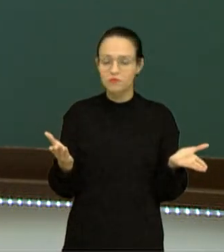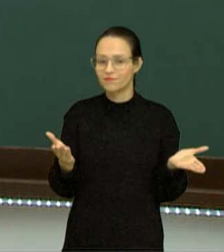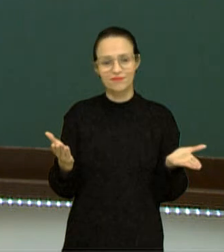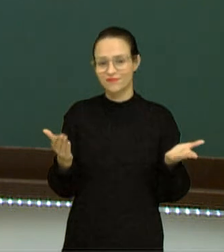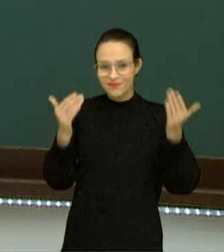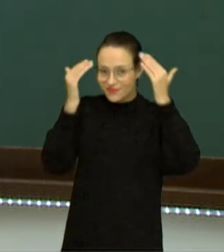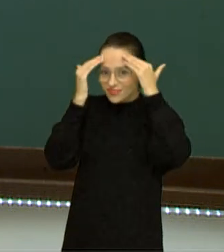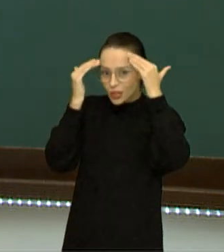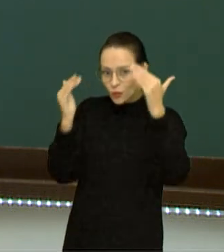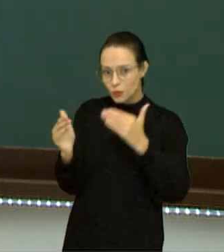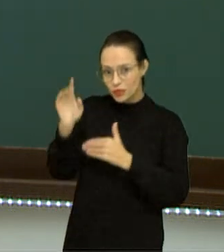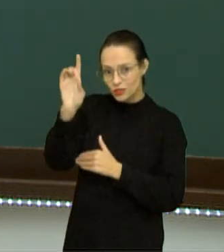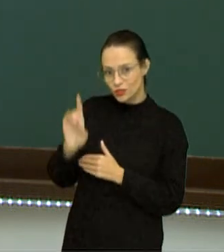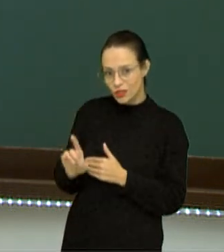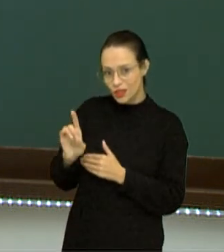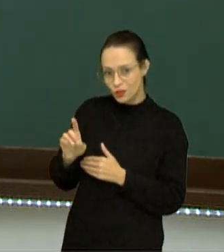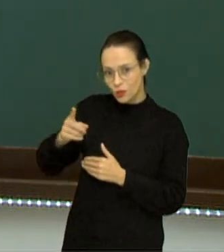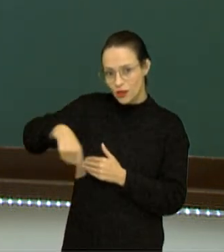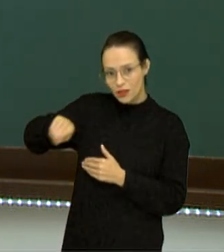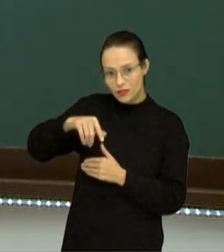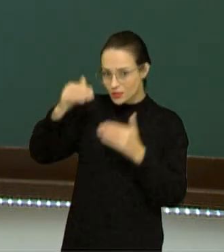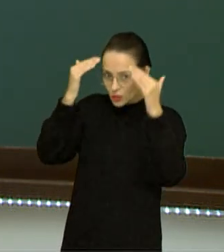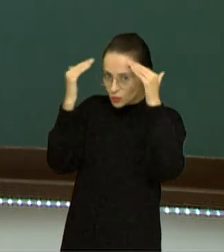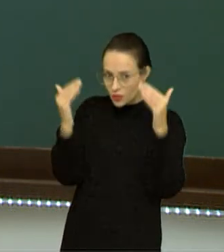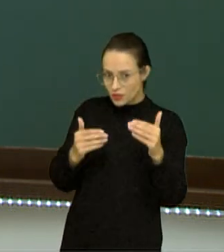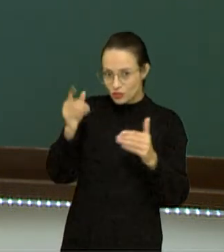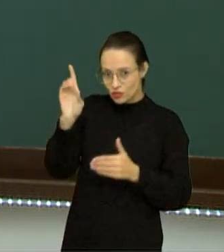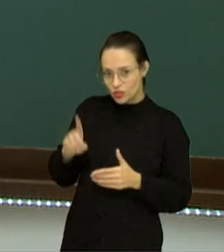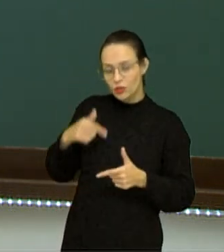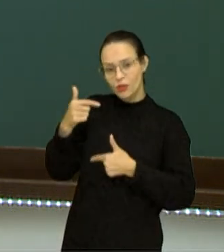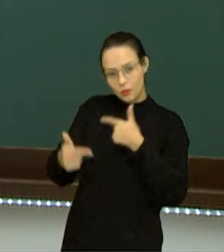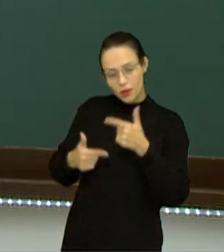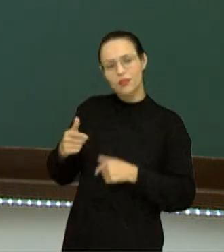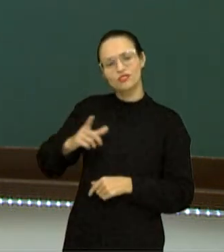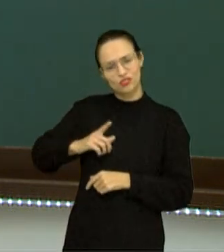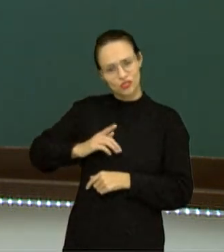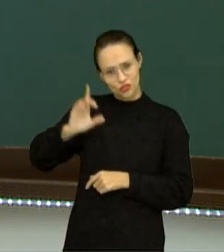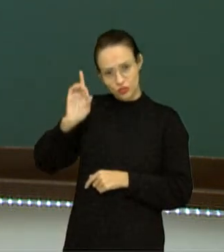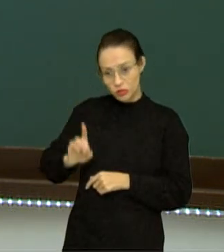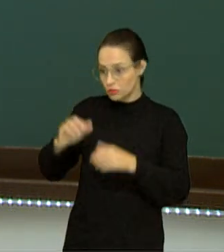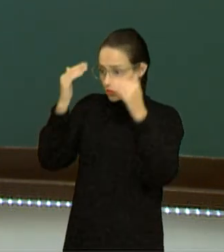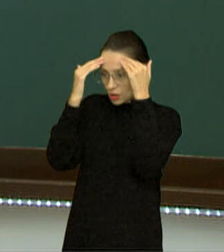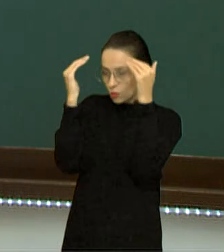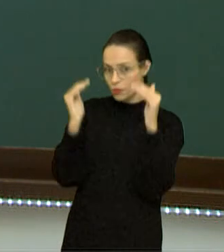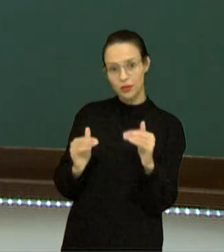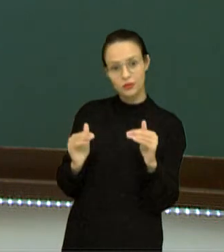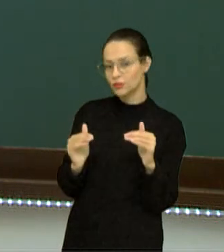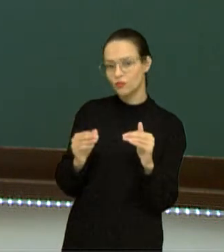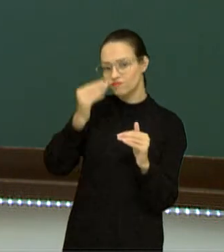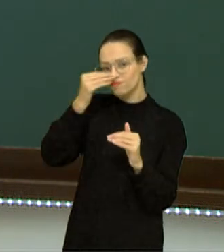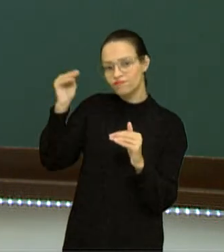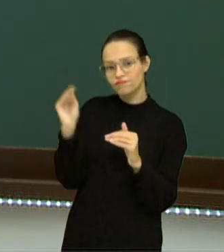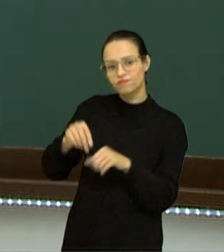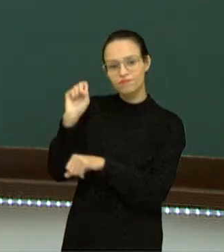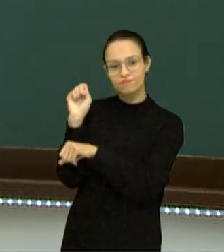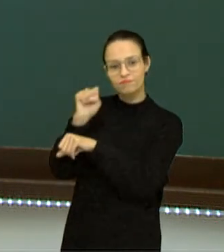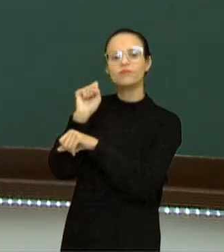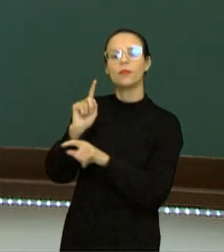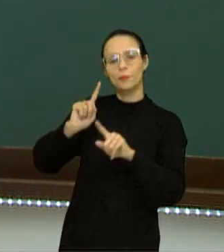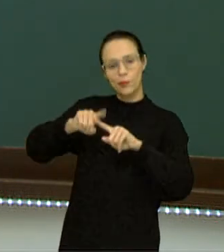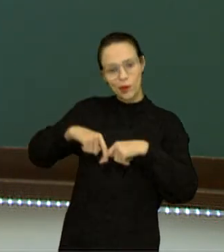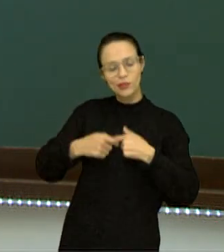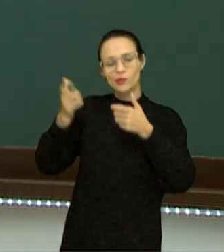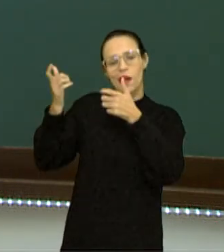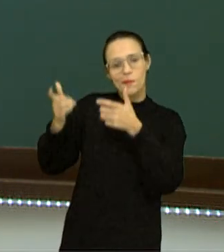cumprirem com os seus direitos trabalhistas. Então, ele tinha direitos, não foram cumpridos, foi o motivo dele ter